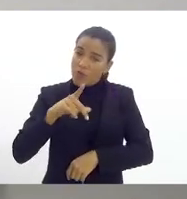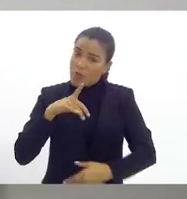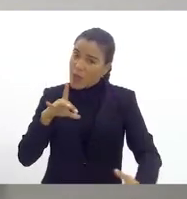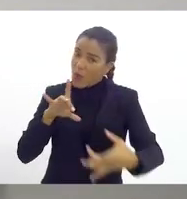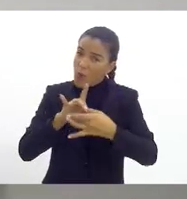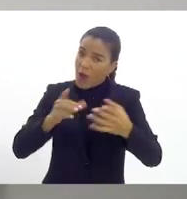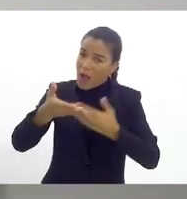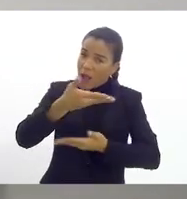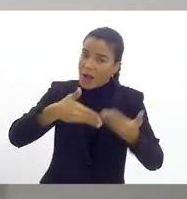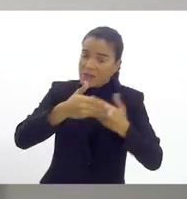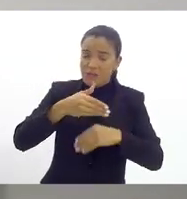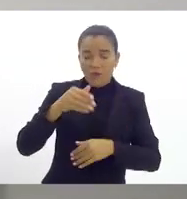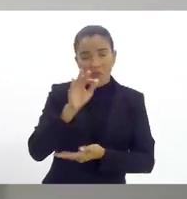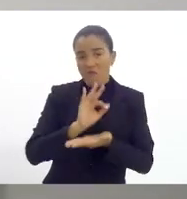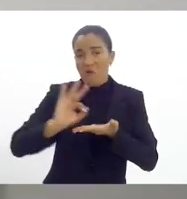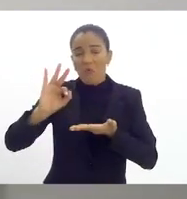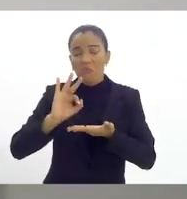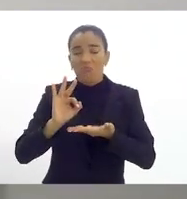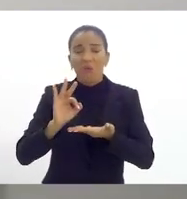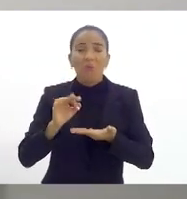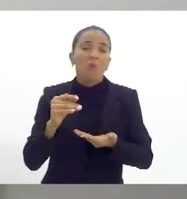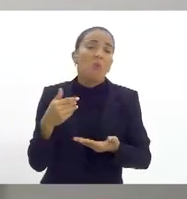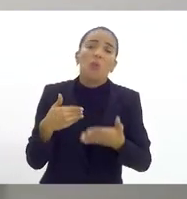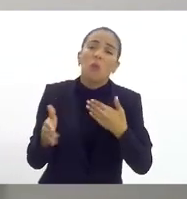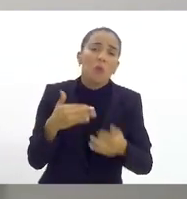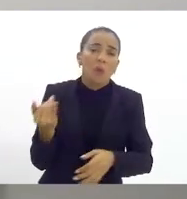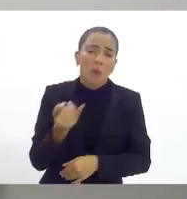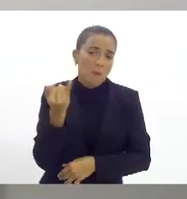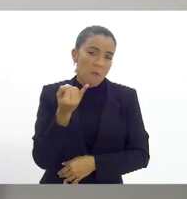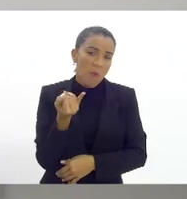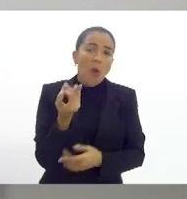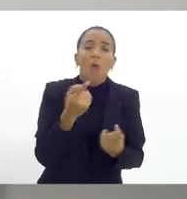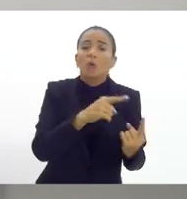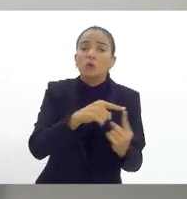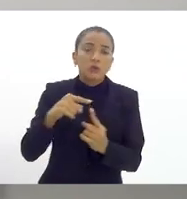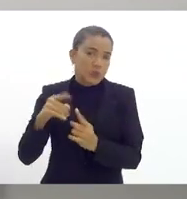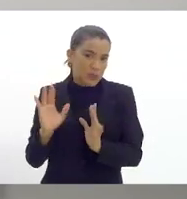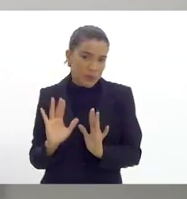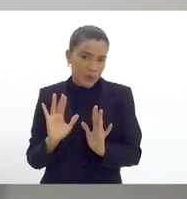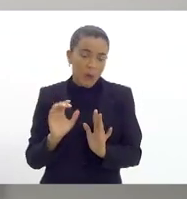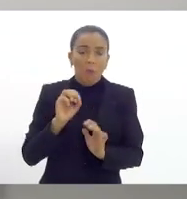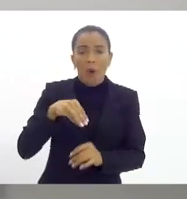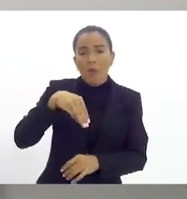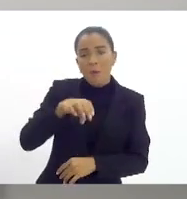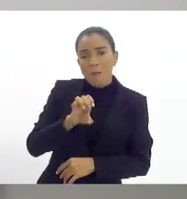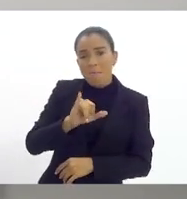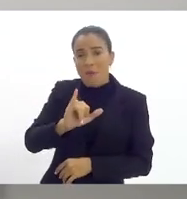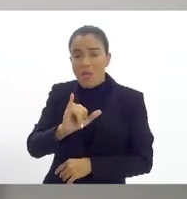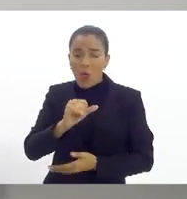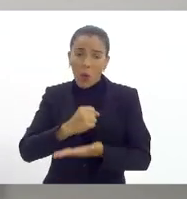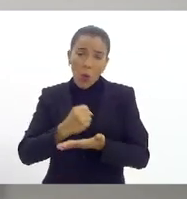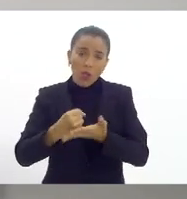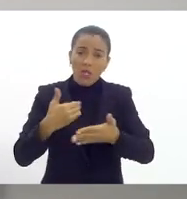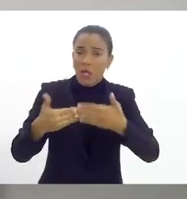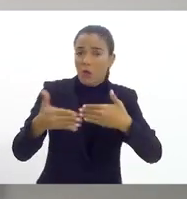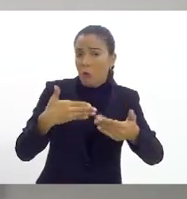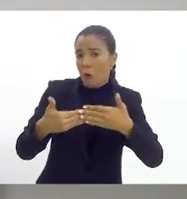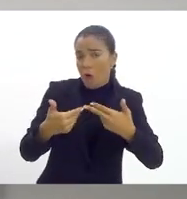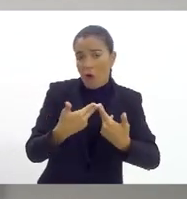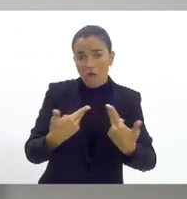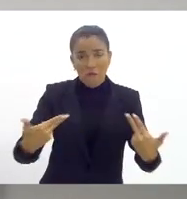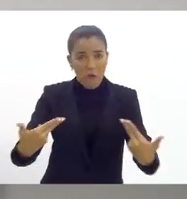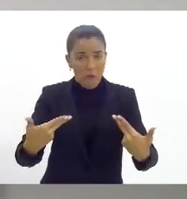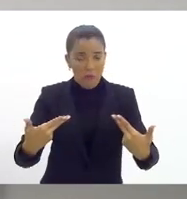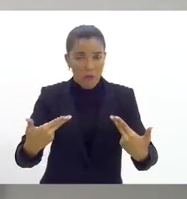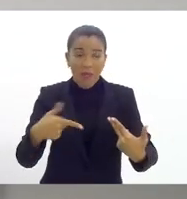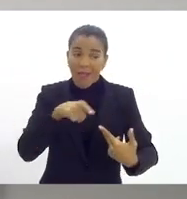faculdade não importa qual então com isso o que que acontece você pode ser meio você pode ser contratado de qualquer forma e é o que